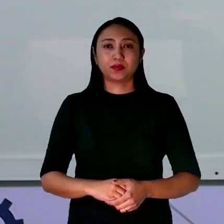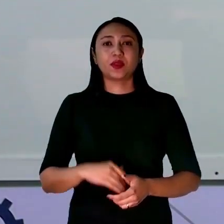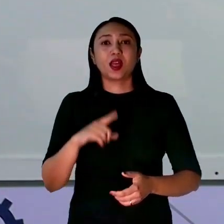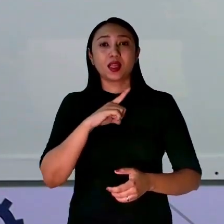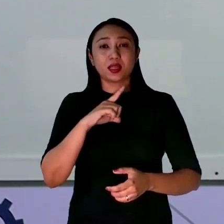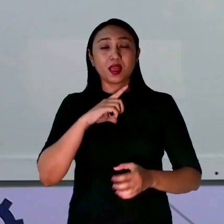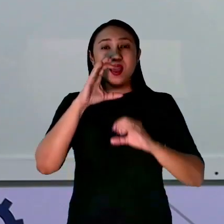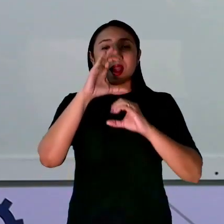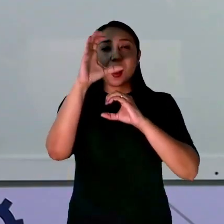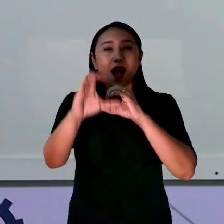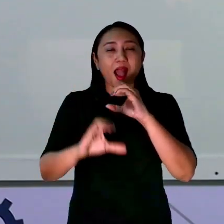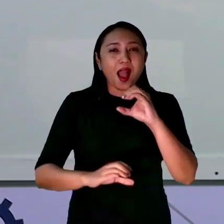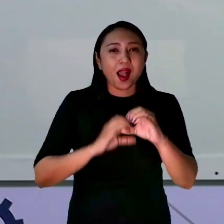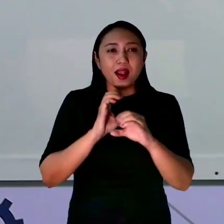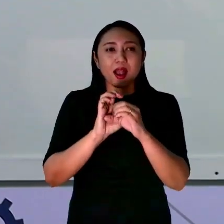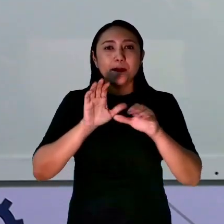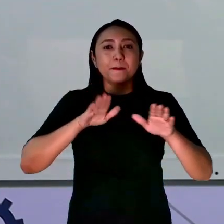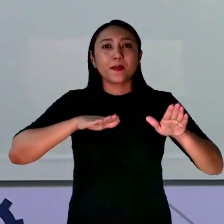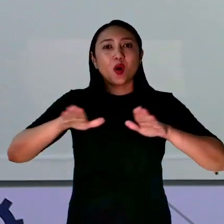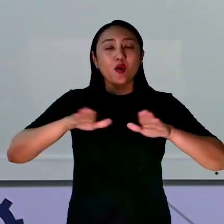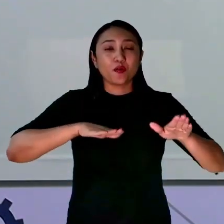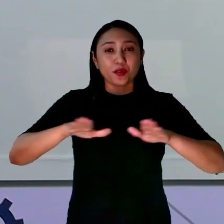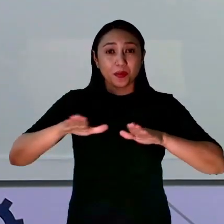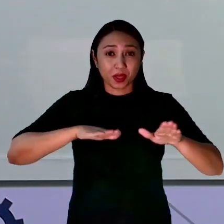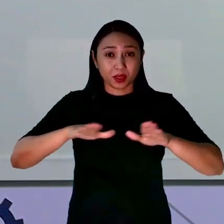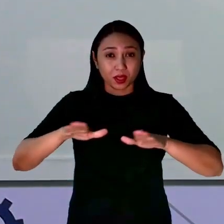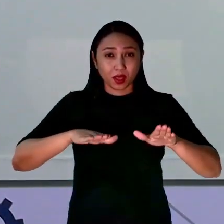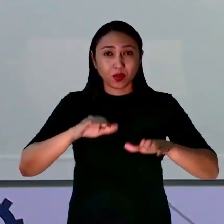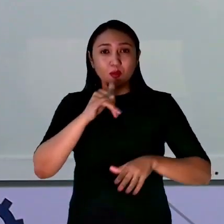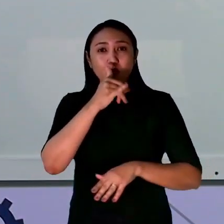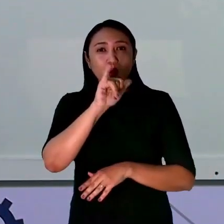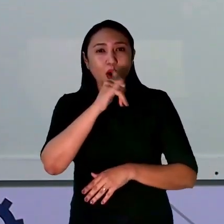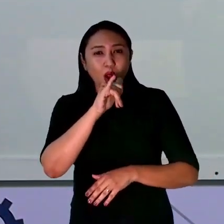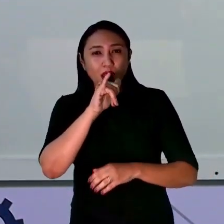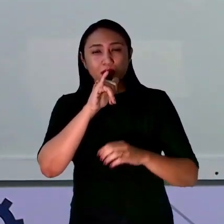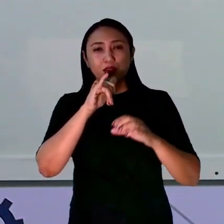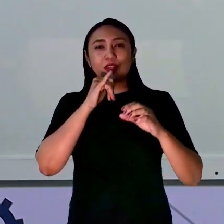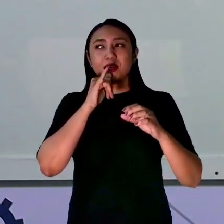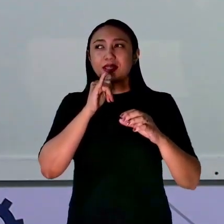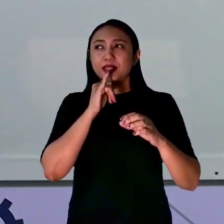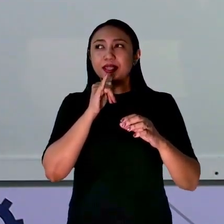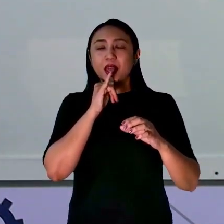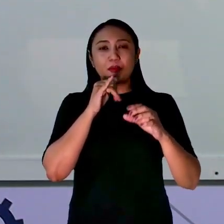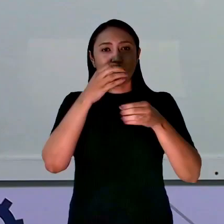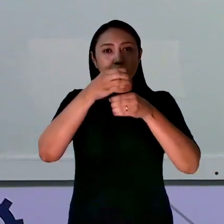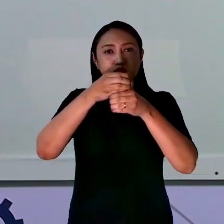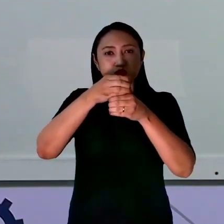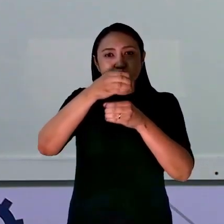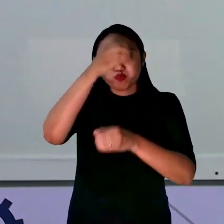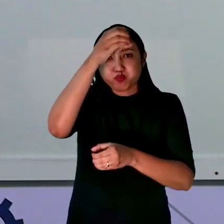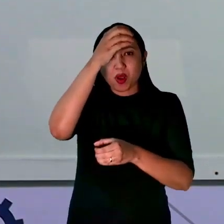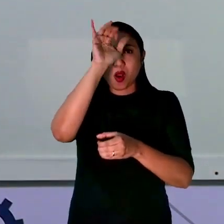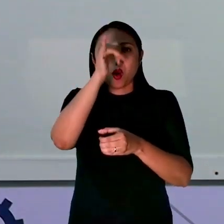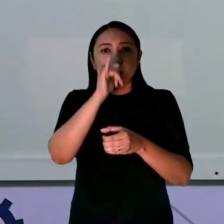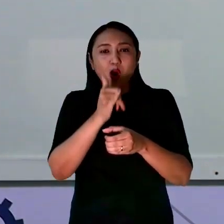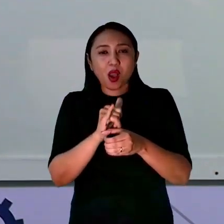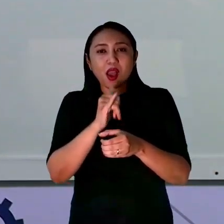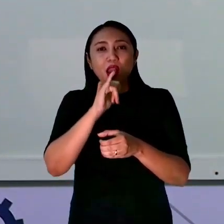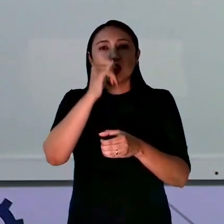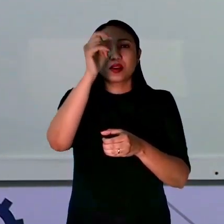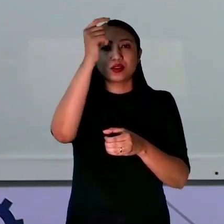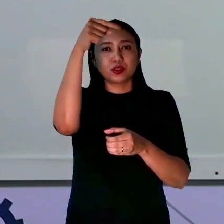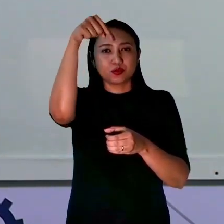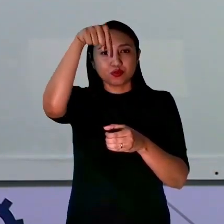se movimentando. Eu tenho aqui o movimento da corrente, tá? Eu posso dizer que bem aqui eu tenho a carga indo